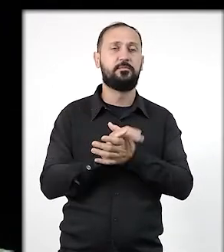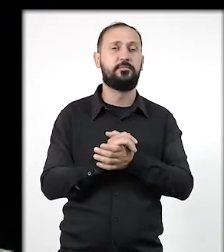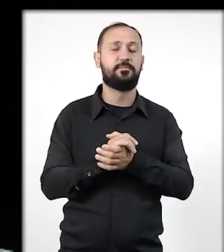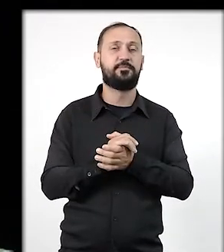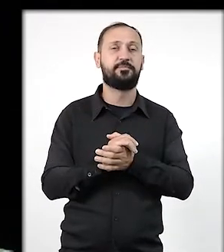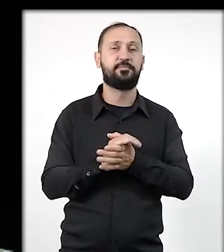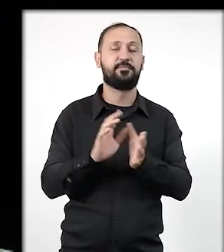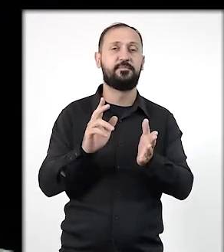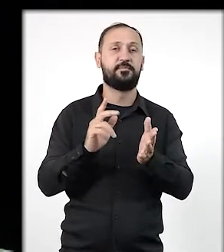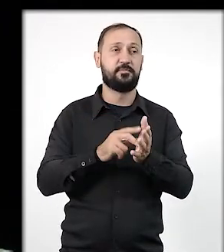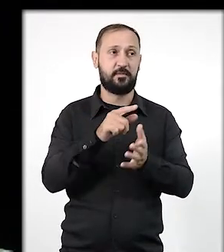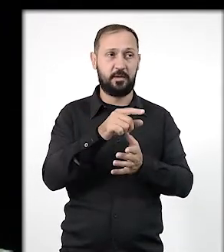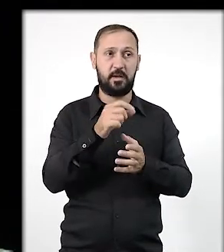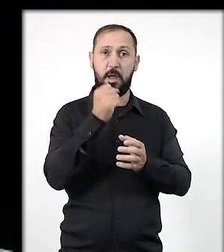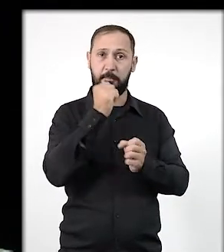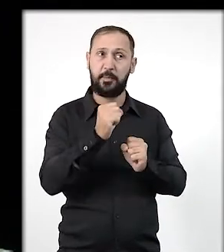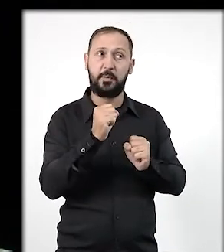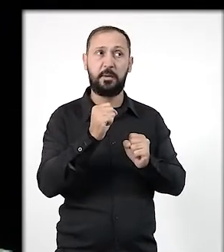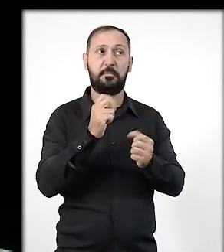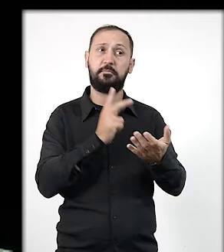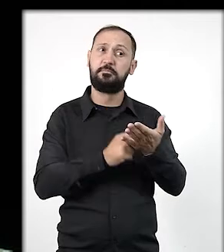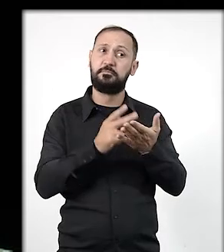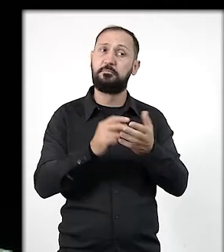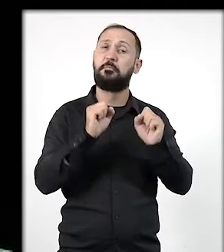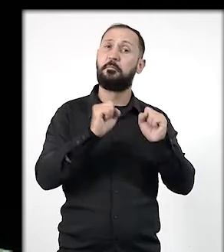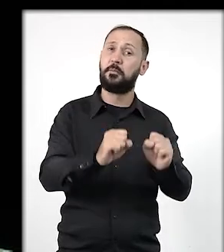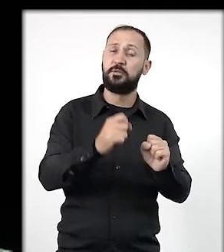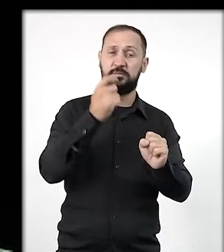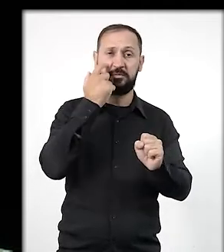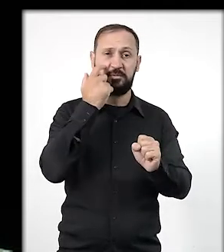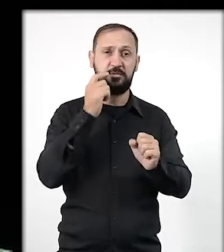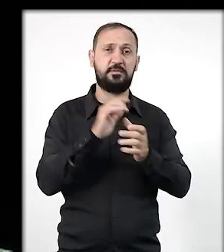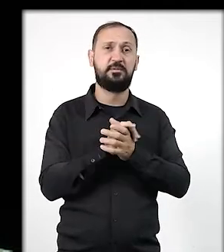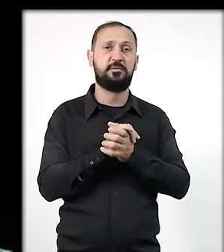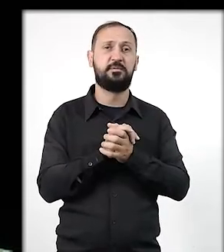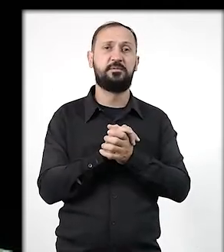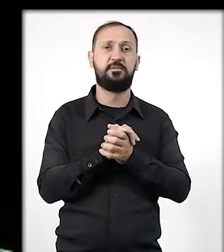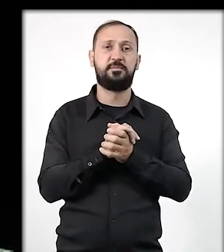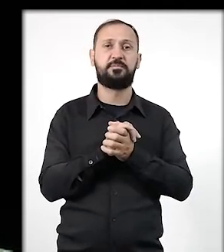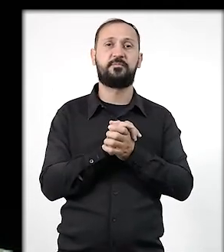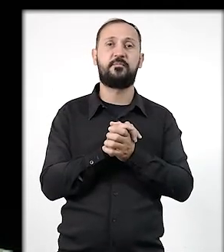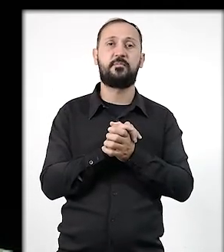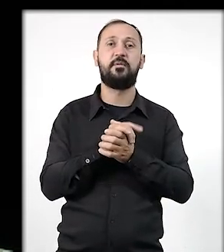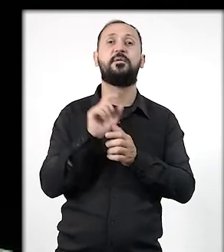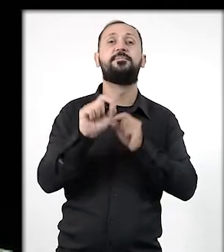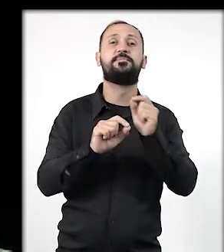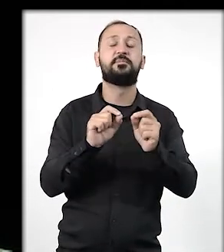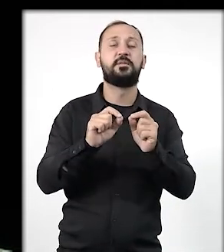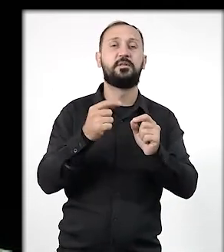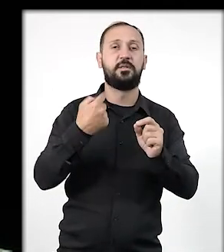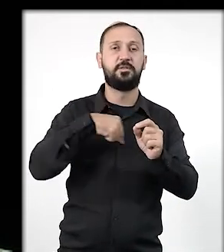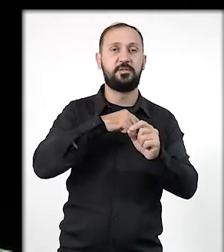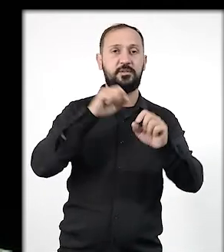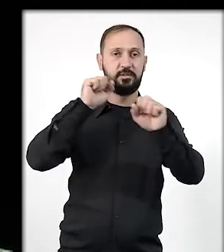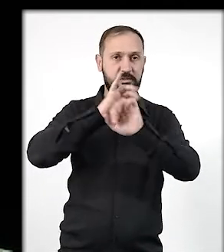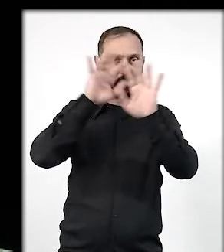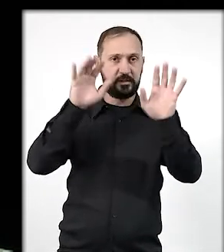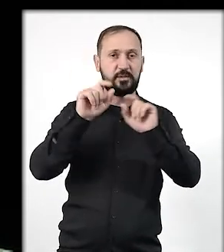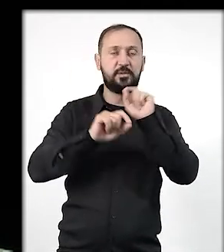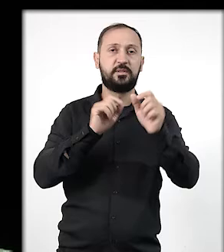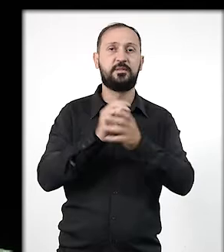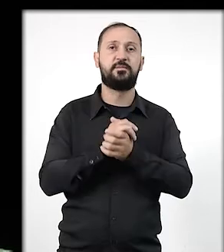é uma boa hipótese, né? Ela é passível de ser testada, mas o que a gente entendeu? Que